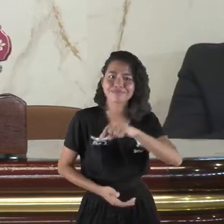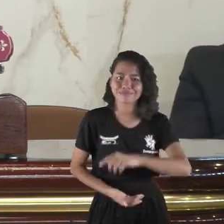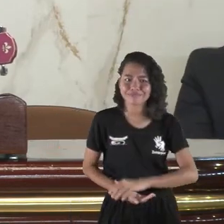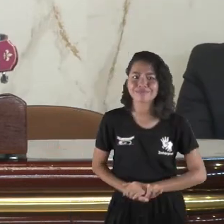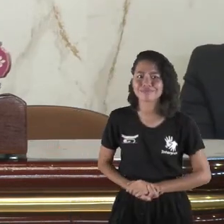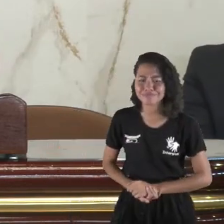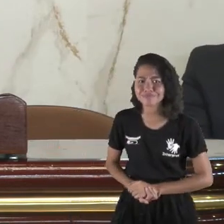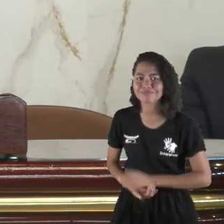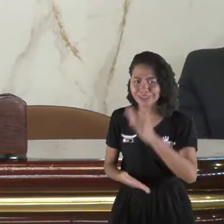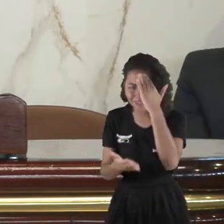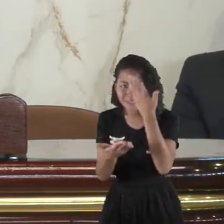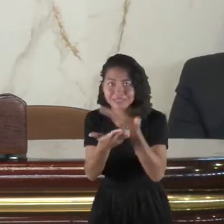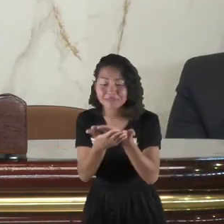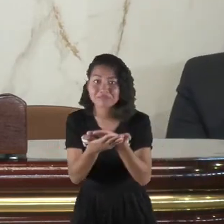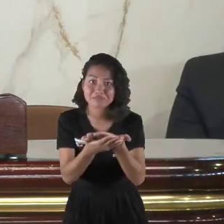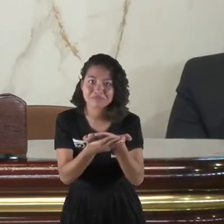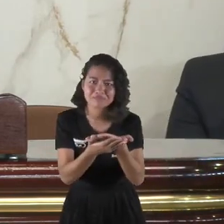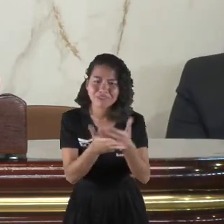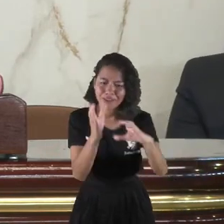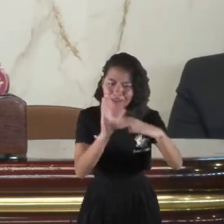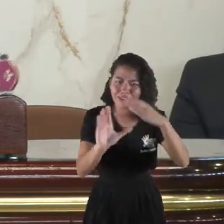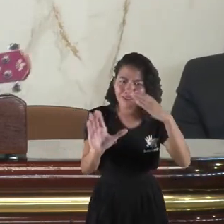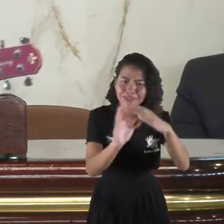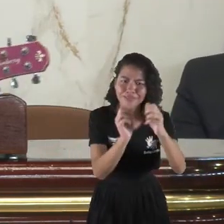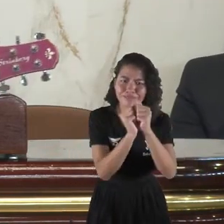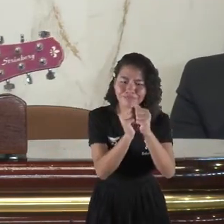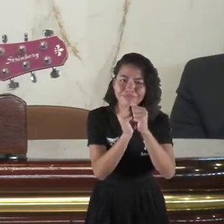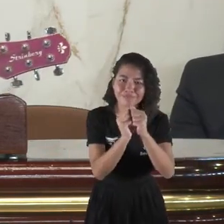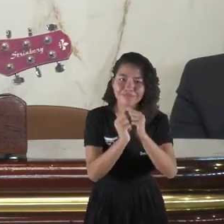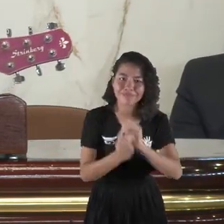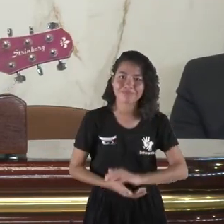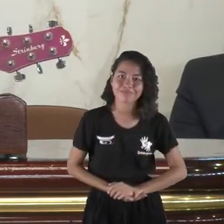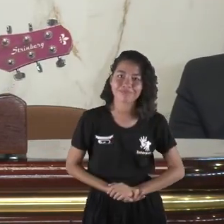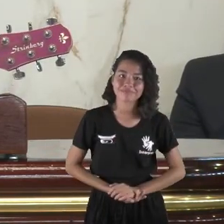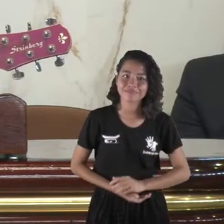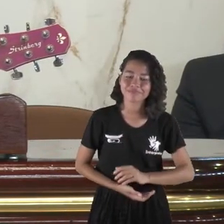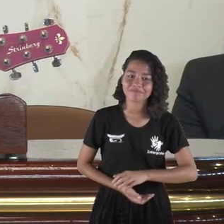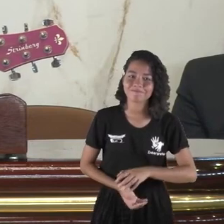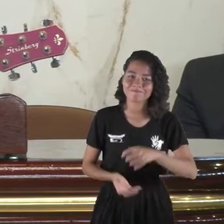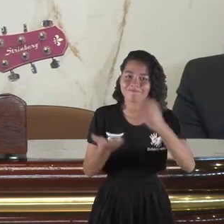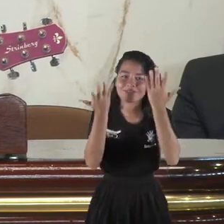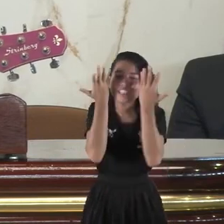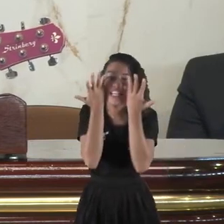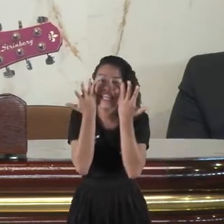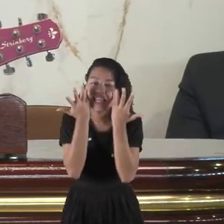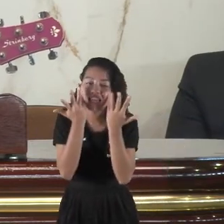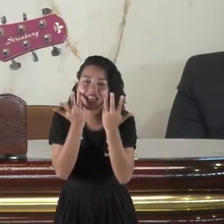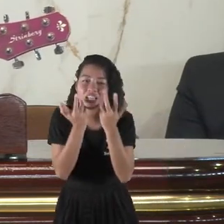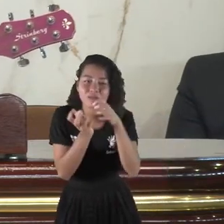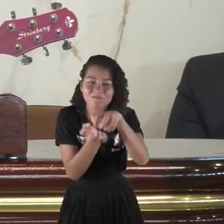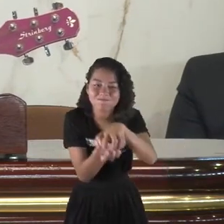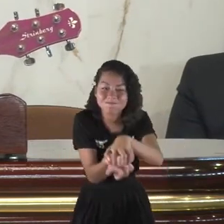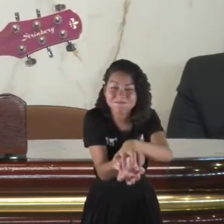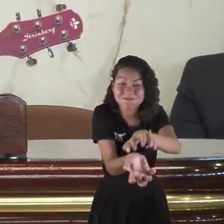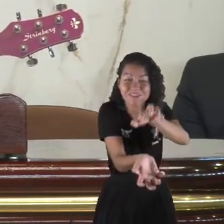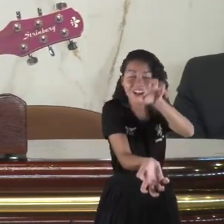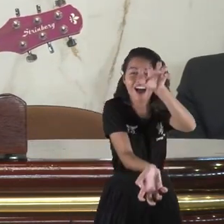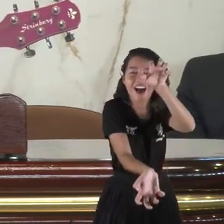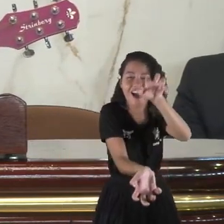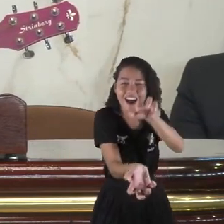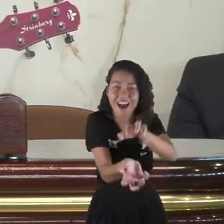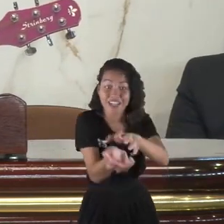Aleluia! Então cante. Que ruja o leão e que a